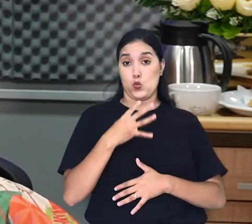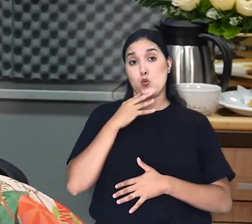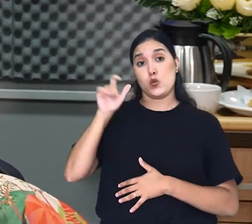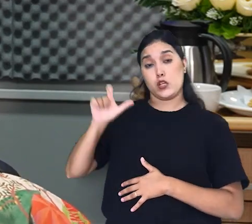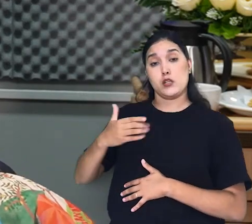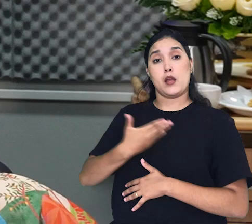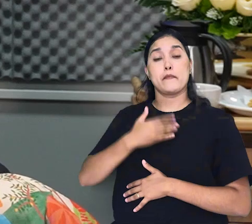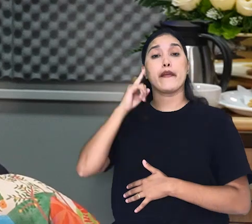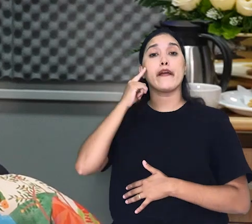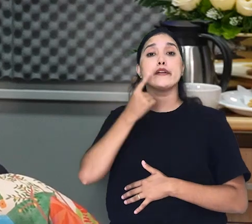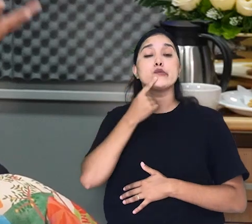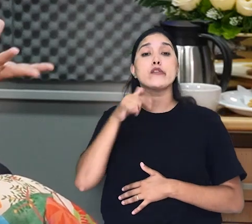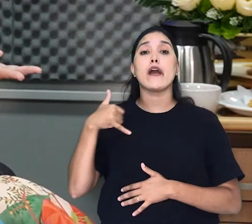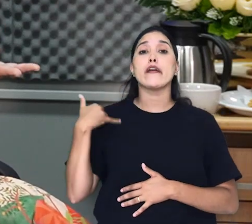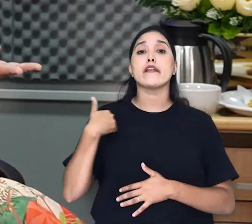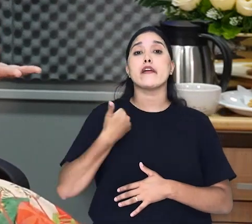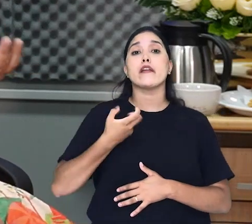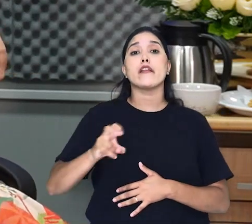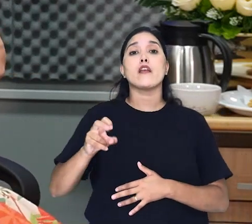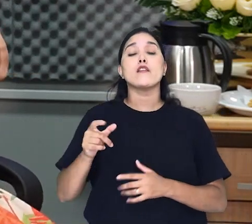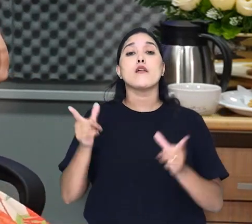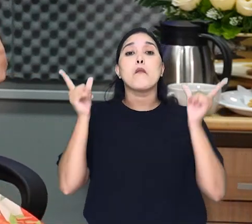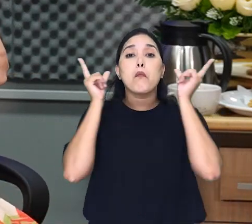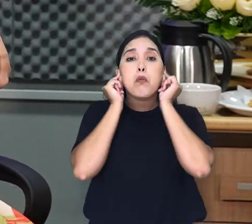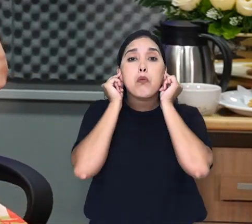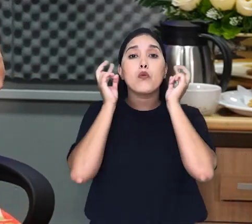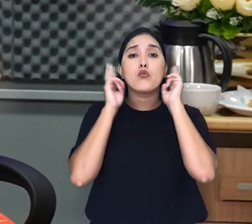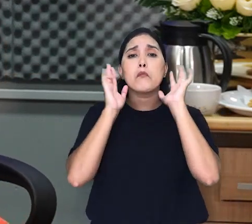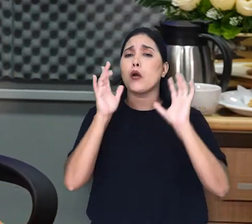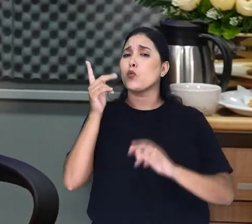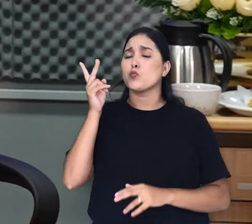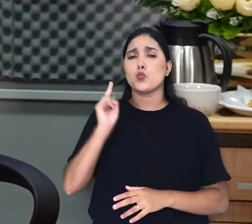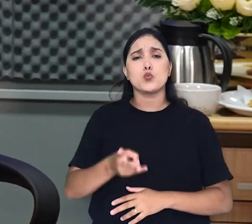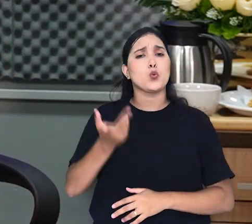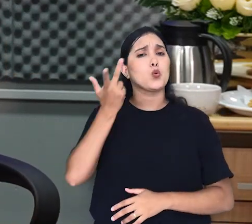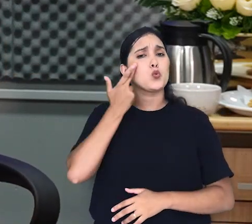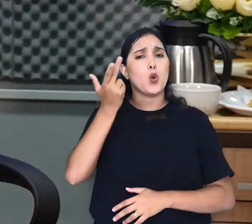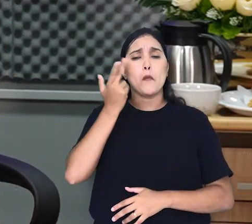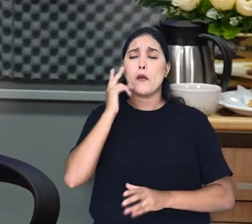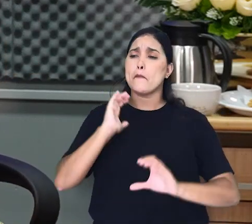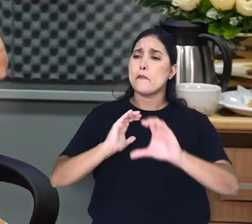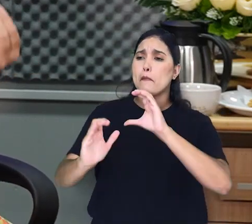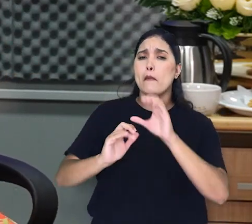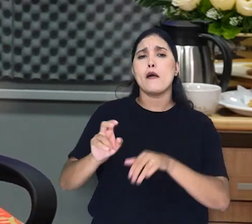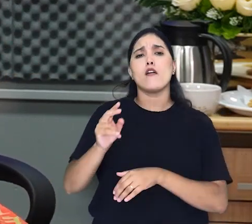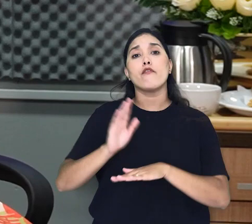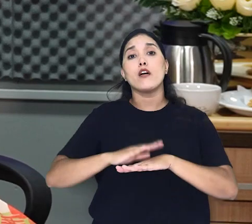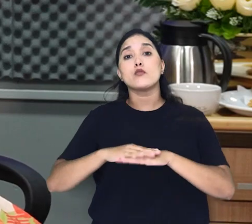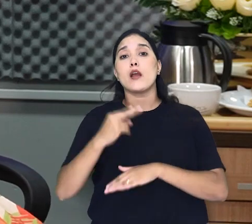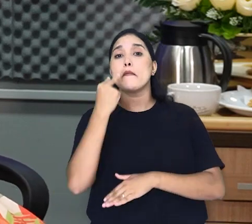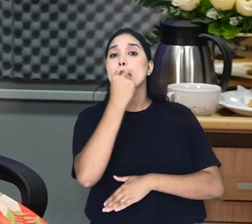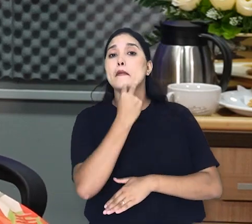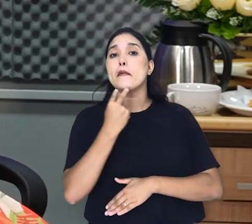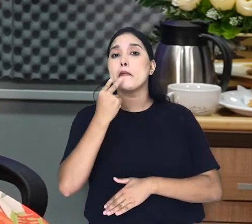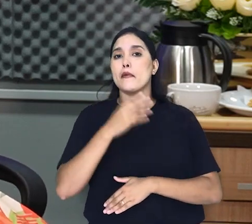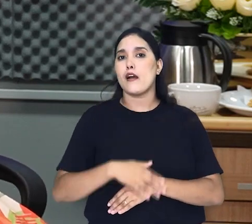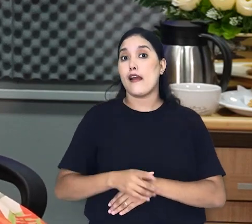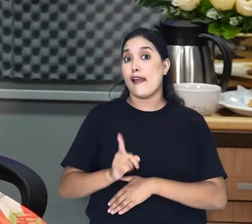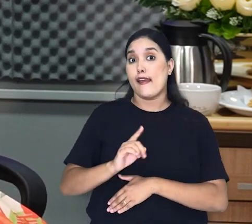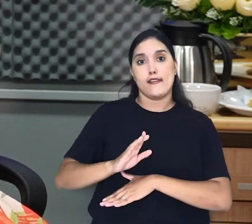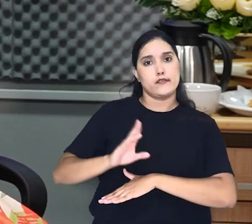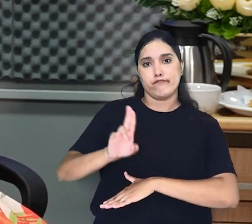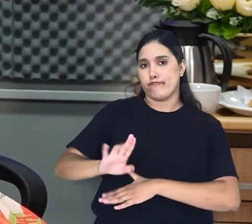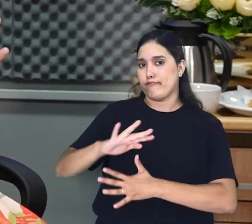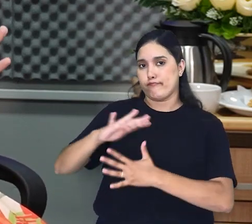uma doença, algum trauma que perdeu a audição, mas ele pode ser um surdo oralizado, né? Ele não perdeu a fala, ele